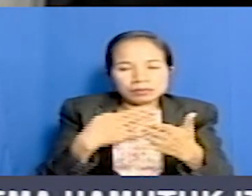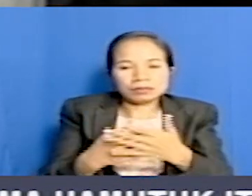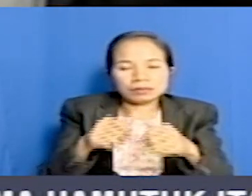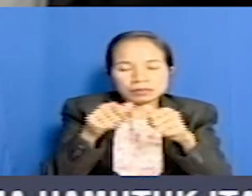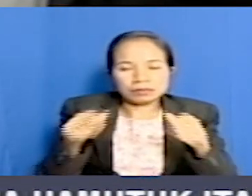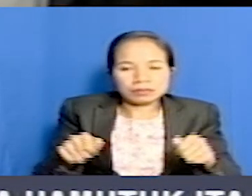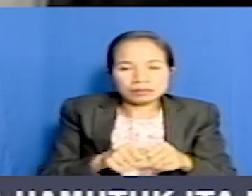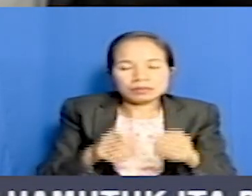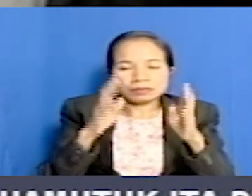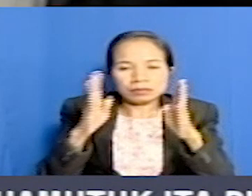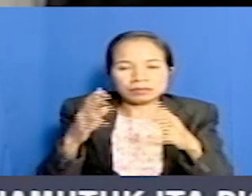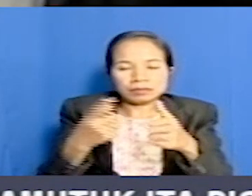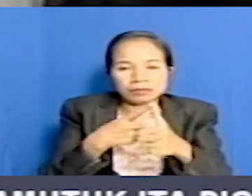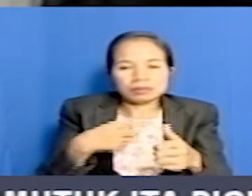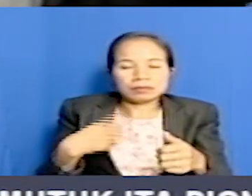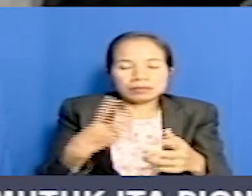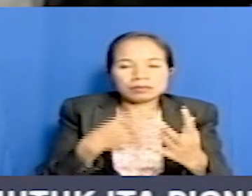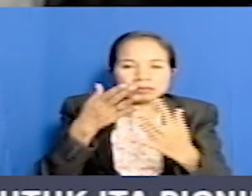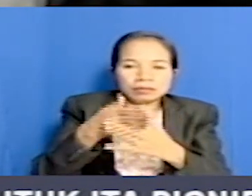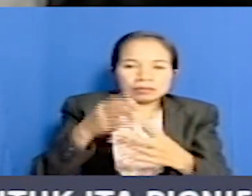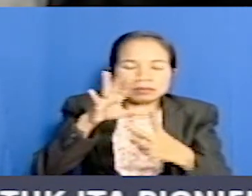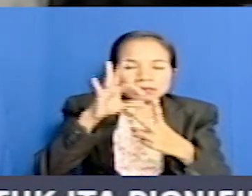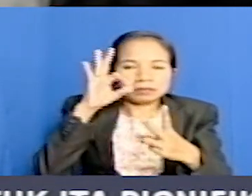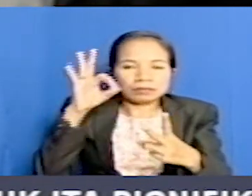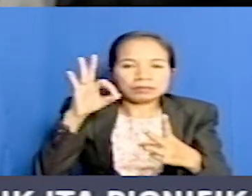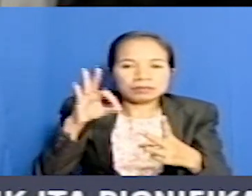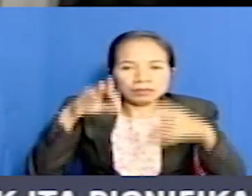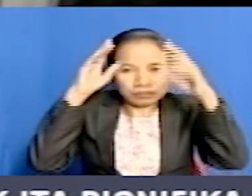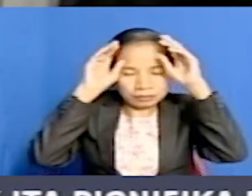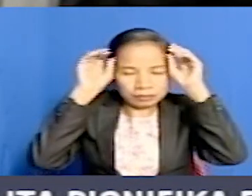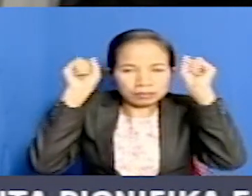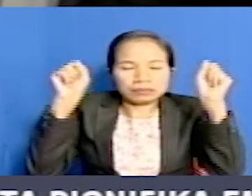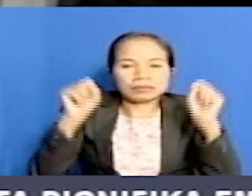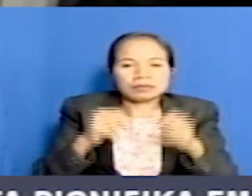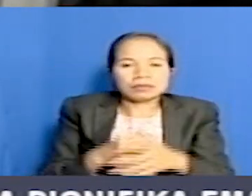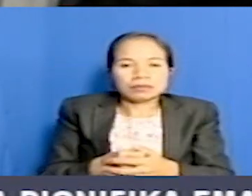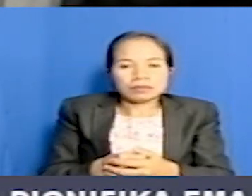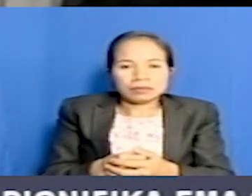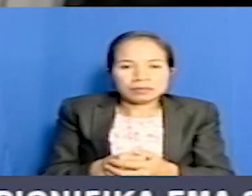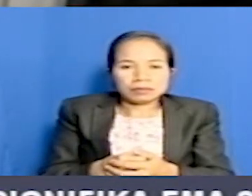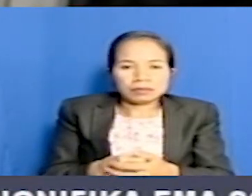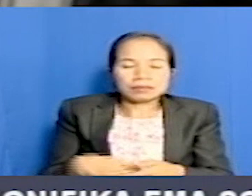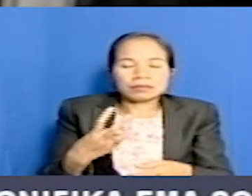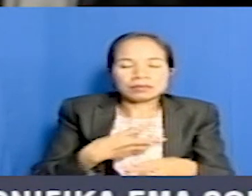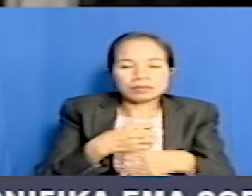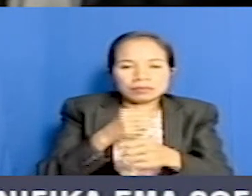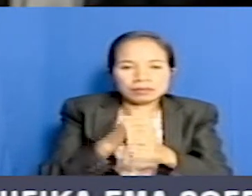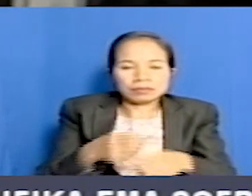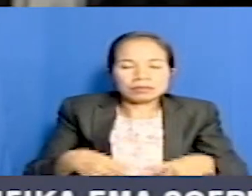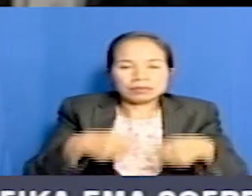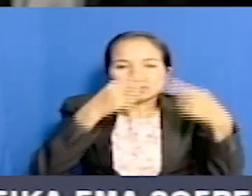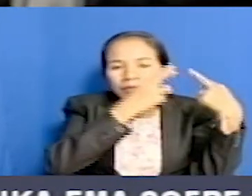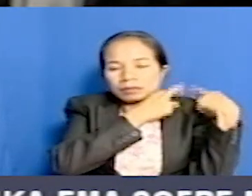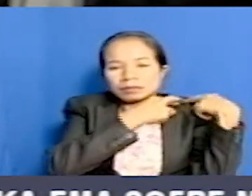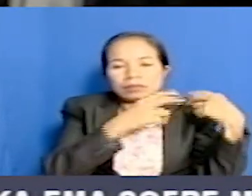aldeia hoje prepara permiro at hakatba eleição presidencial agora e de nem gami halo pose ona ami legal